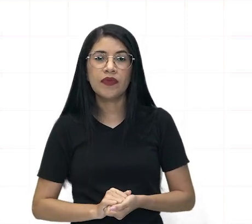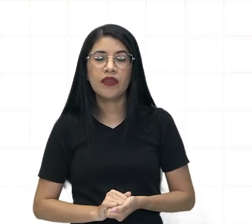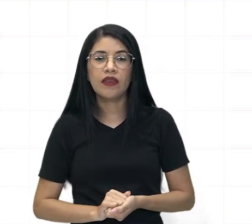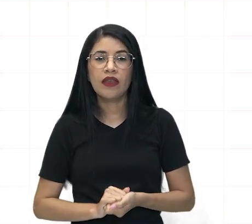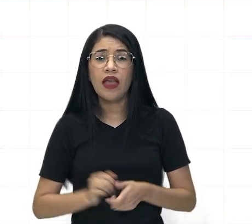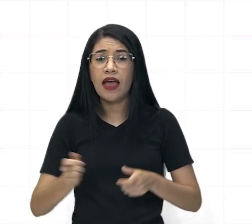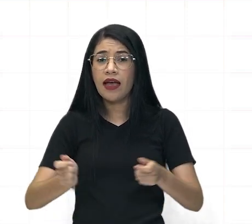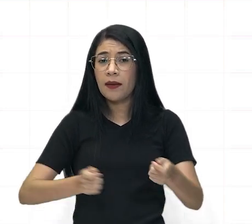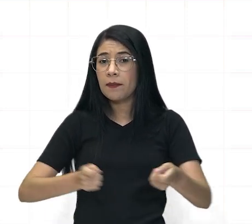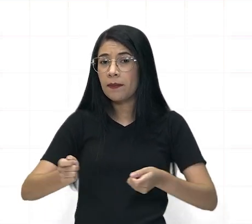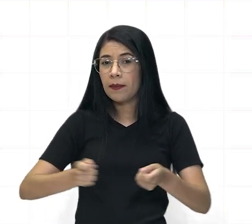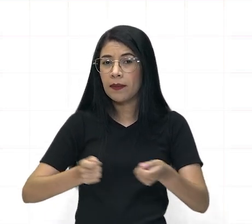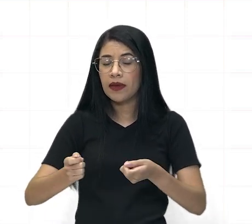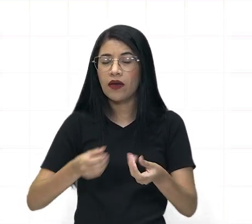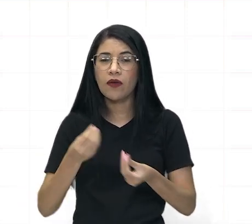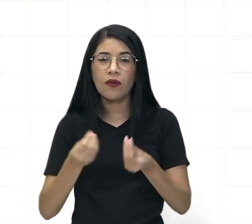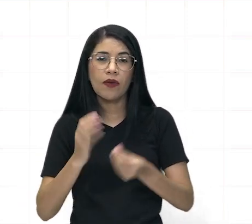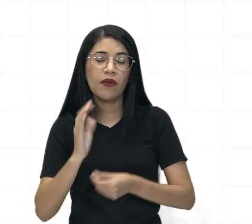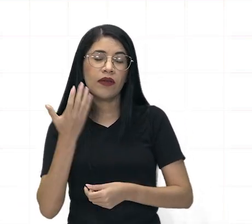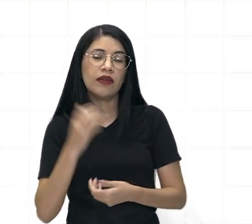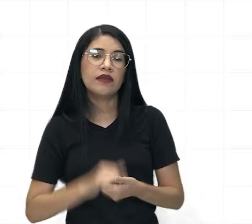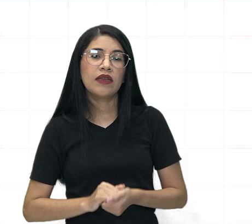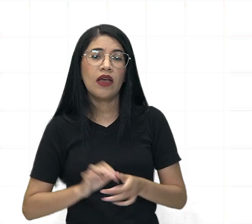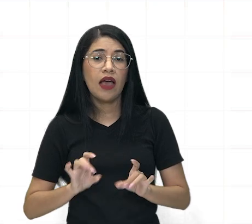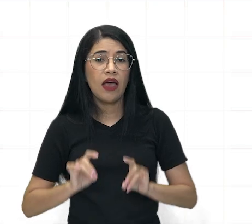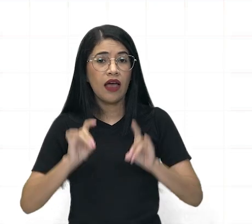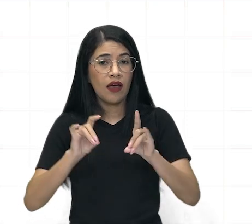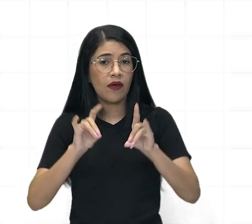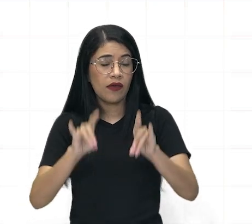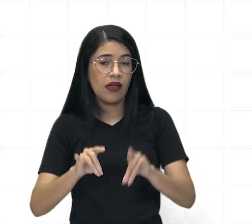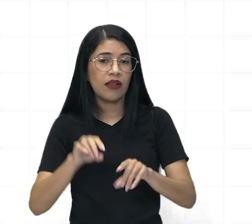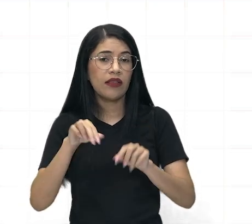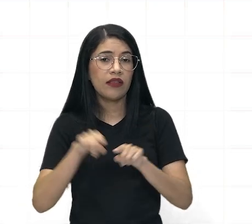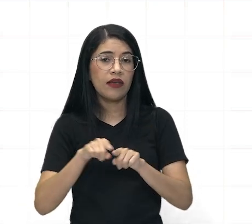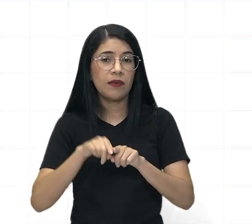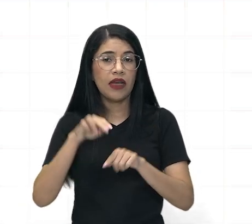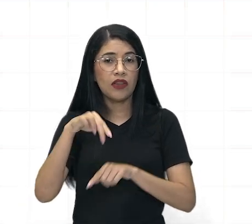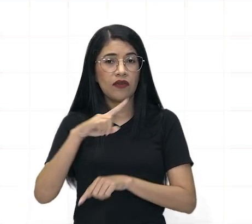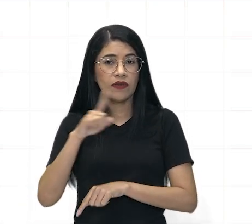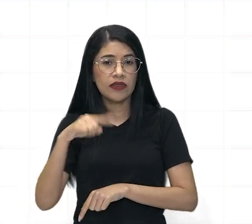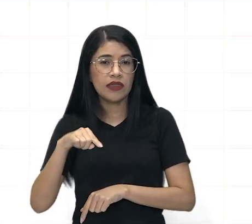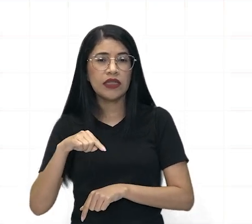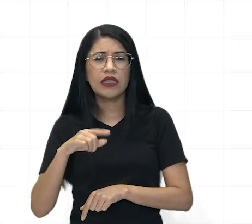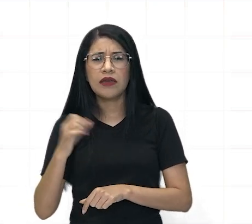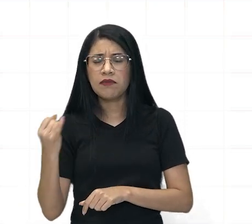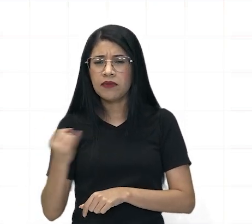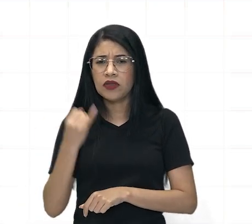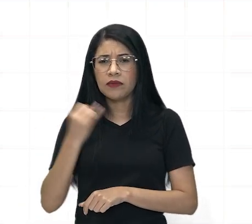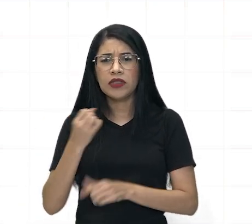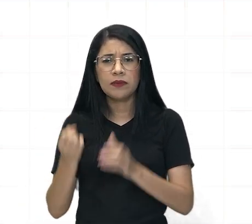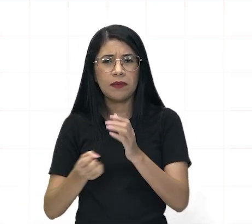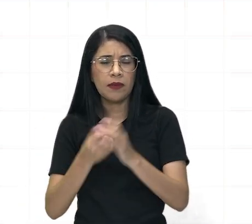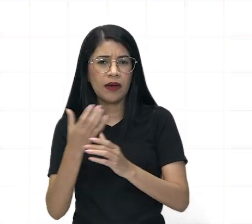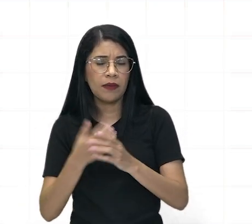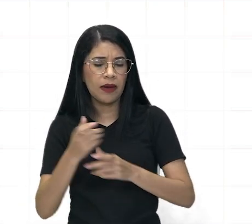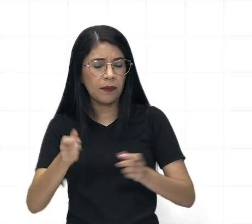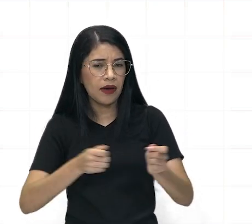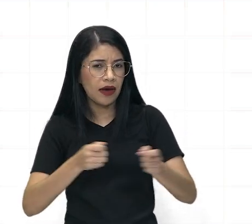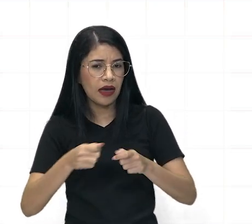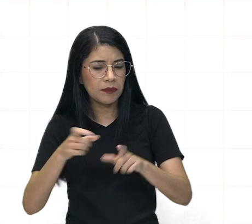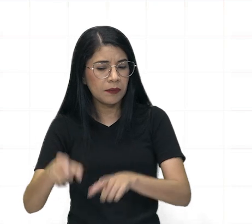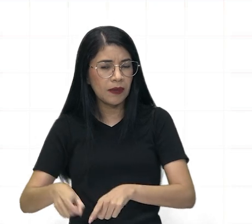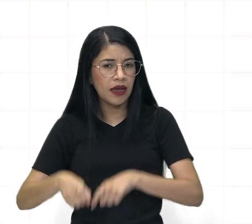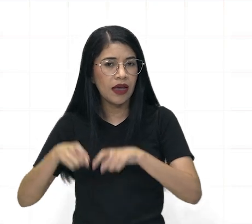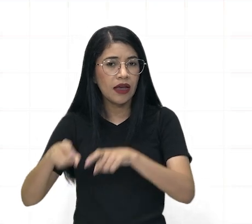na Oceania, a Austrália e a Nova Zelândia são importantes produtores mundiais de minerais e recursos naturais, como o minério